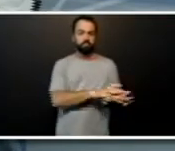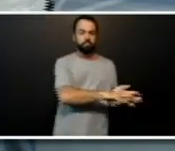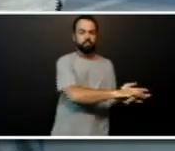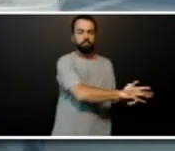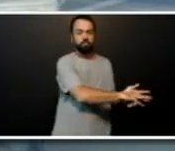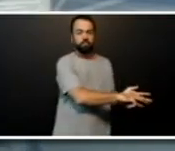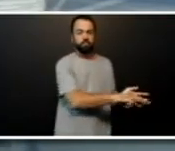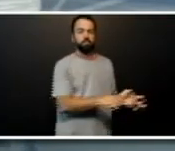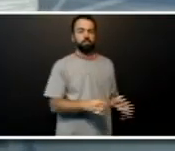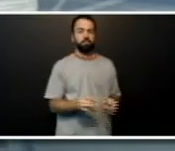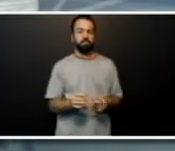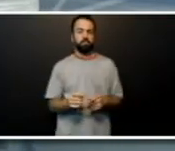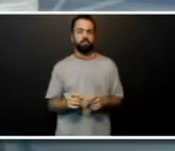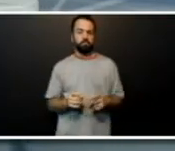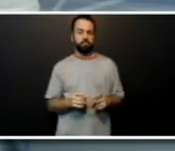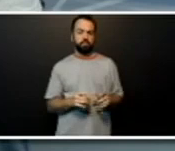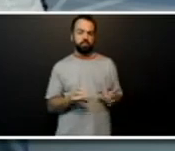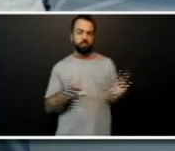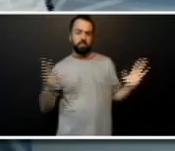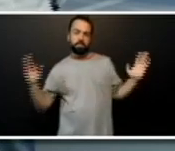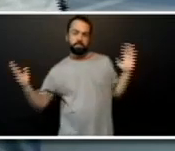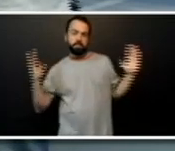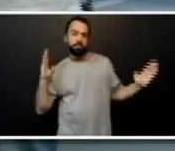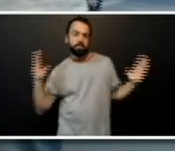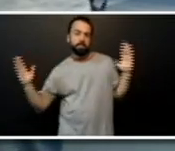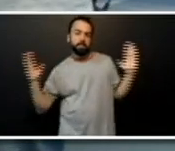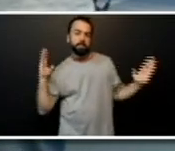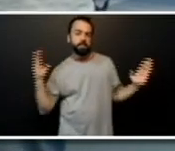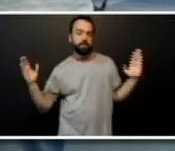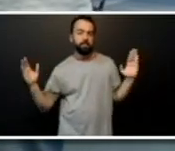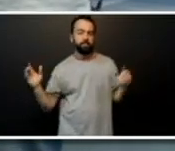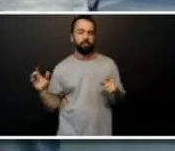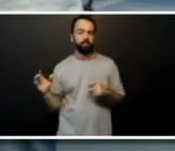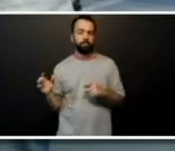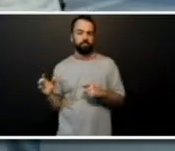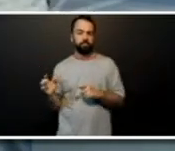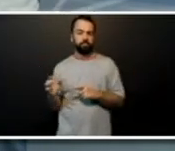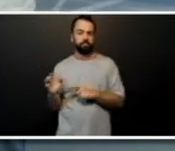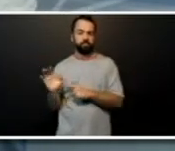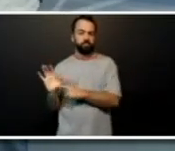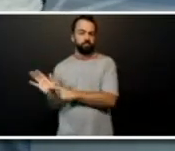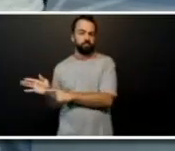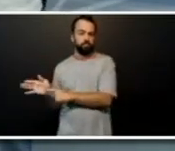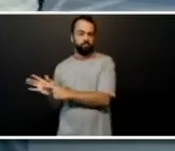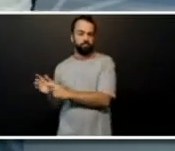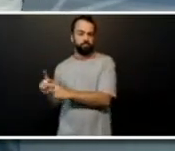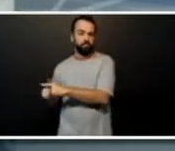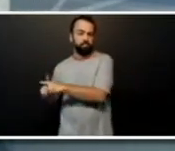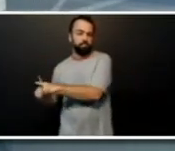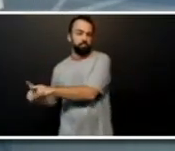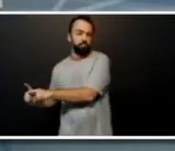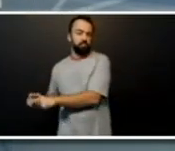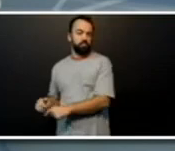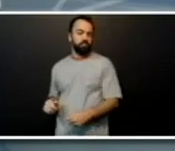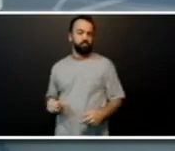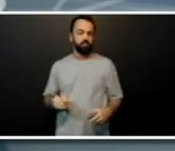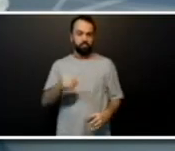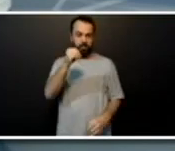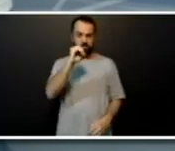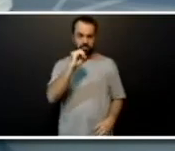Negativos são os opostos dos naturais. E meu